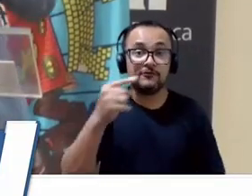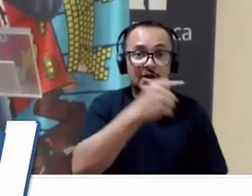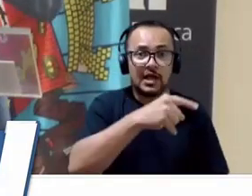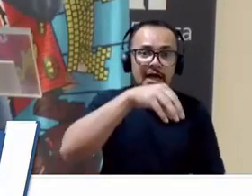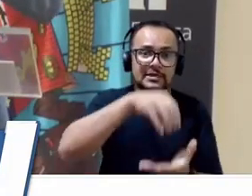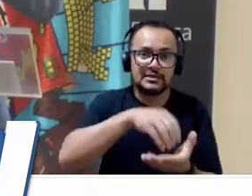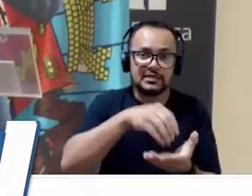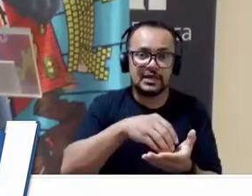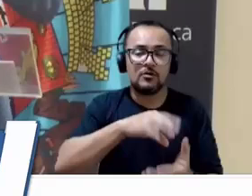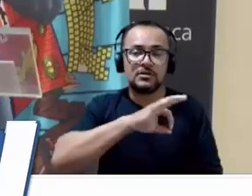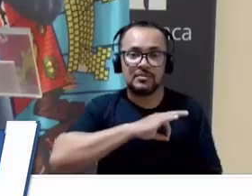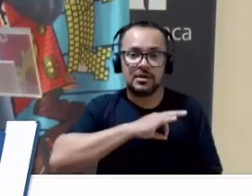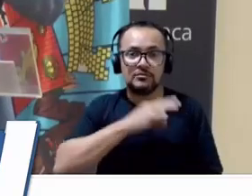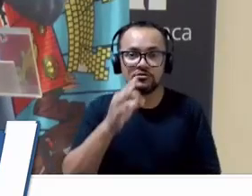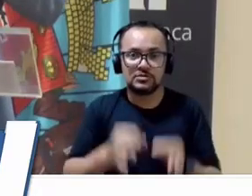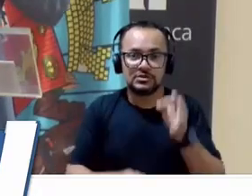lá e